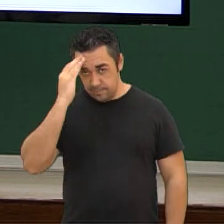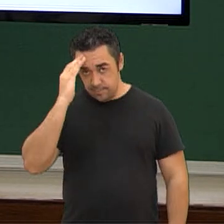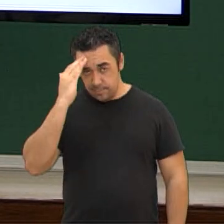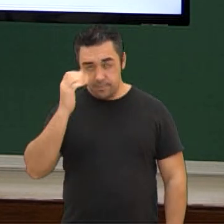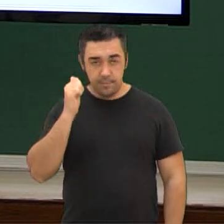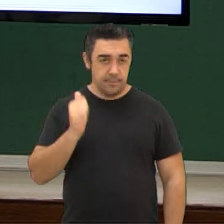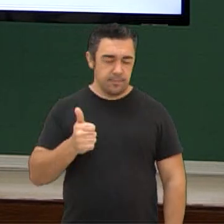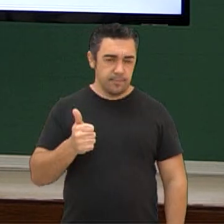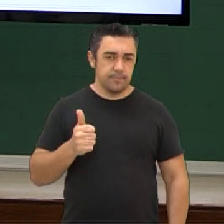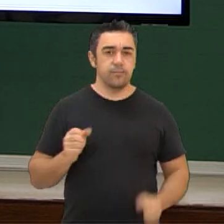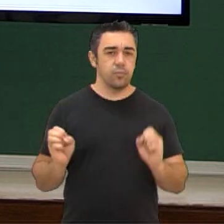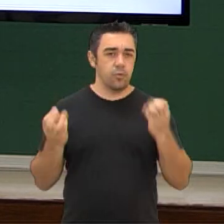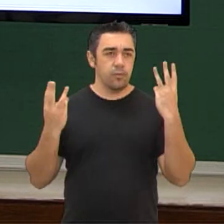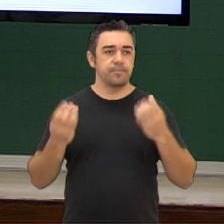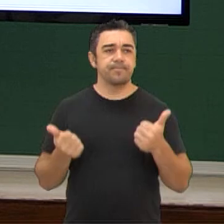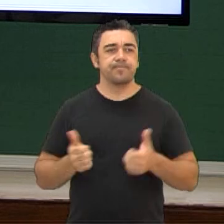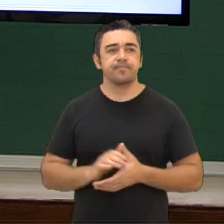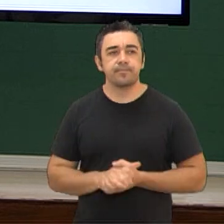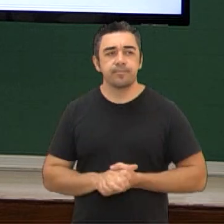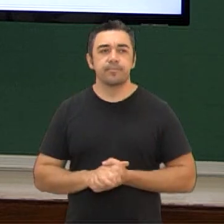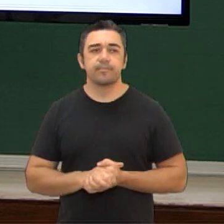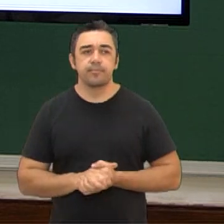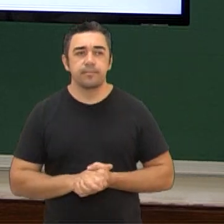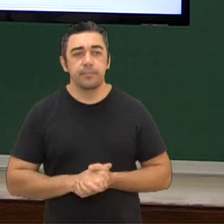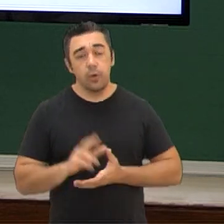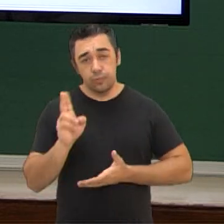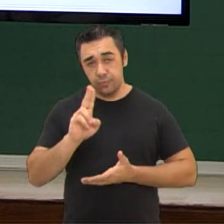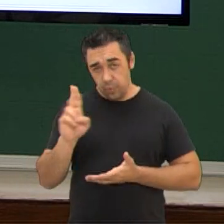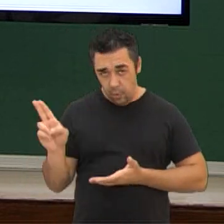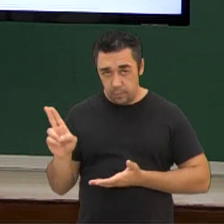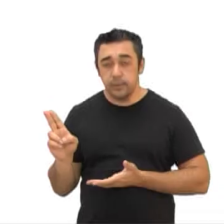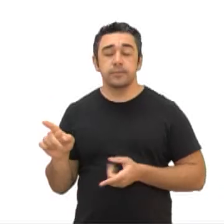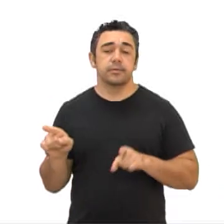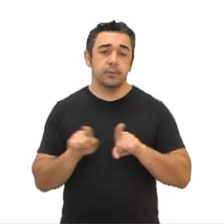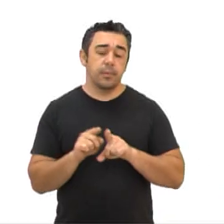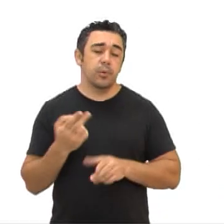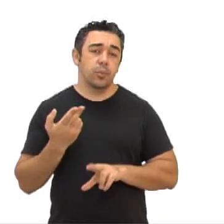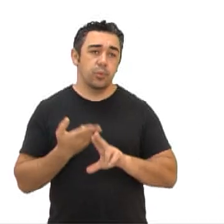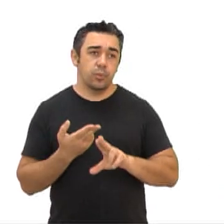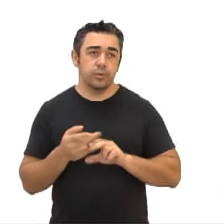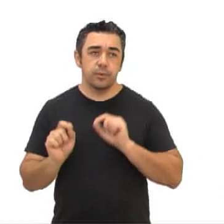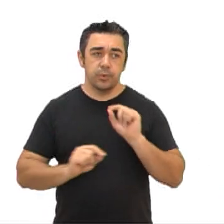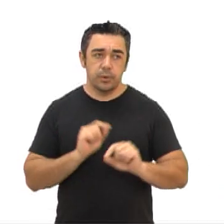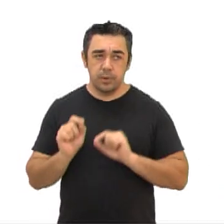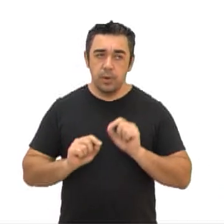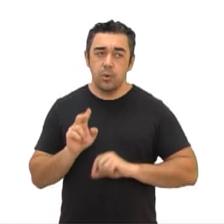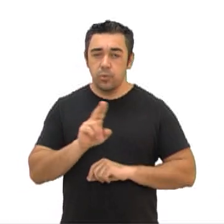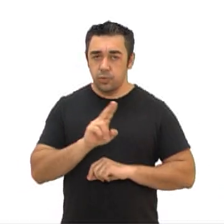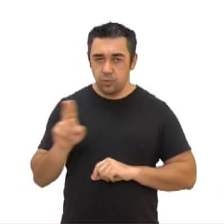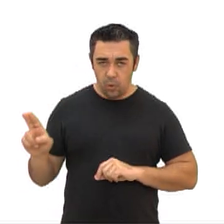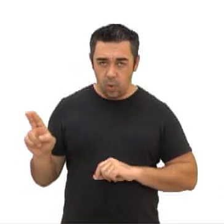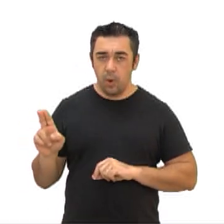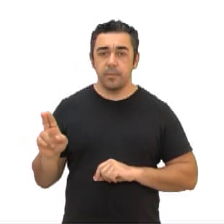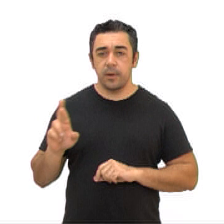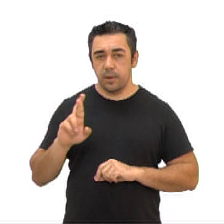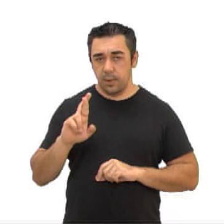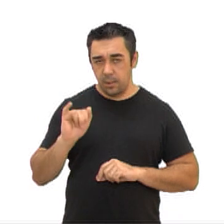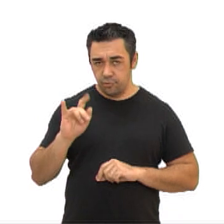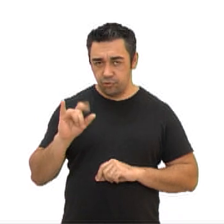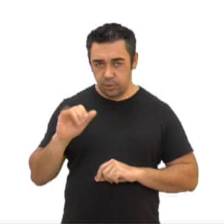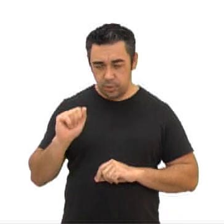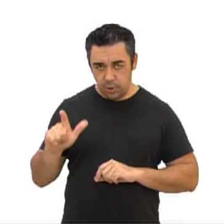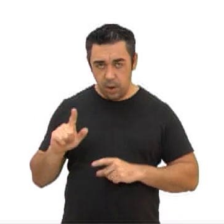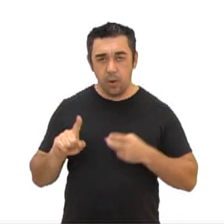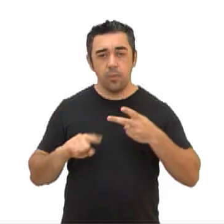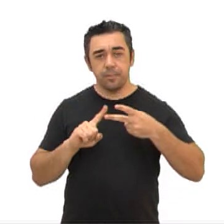Show de bola? Maravilha, então. Então, para dar nome, né, a gente usa o nome do radical mais o nome